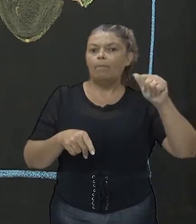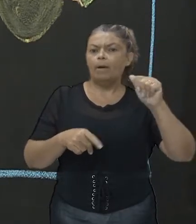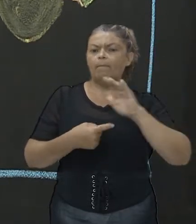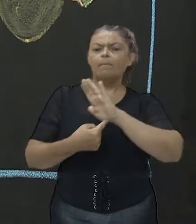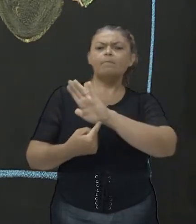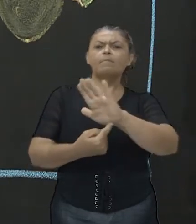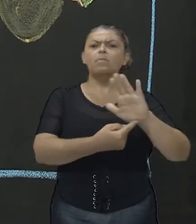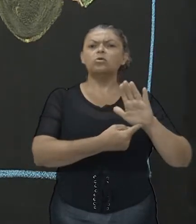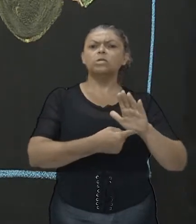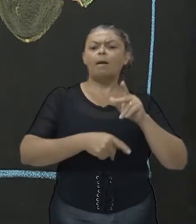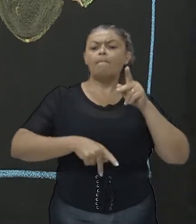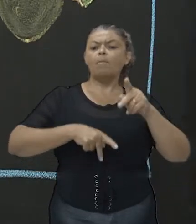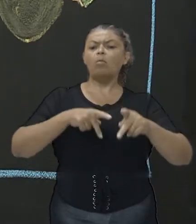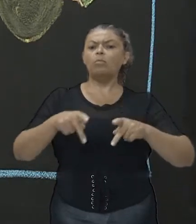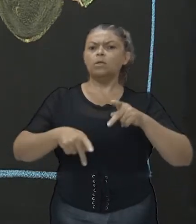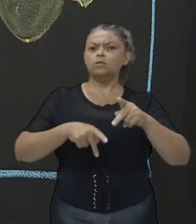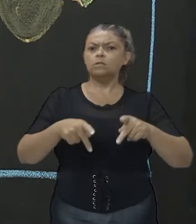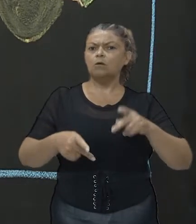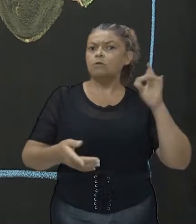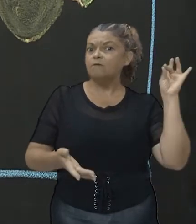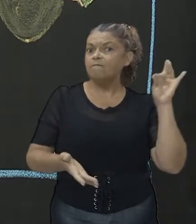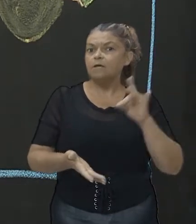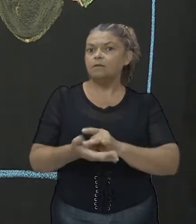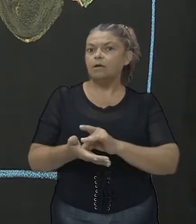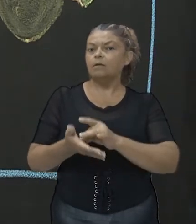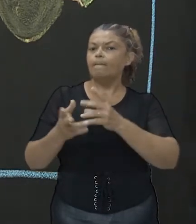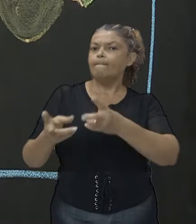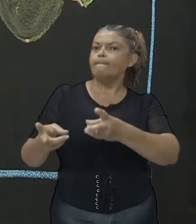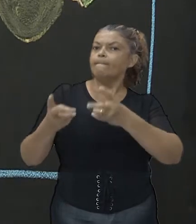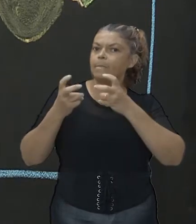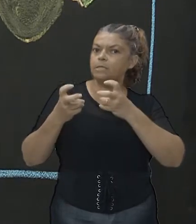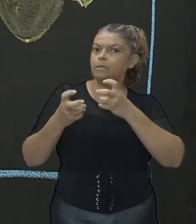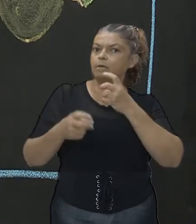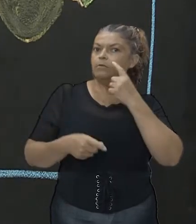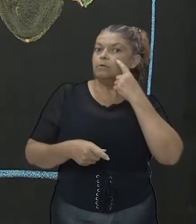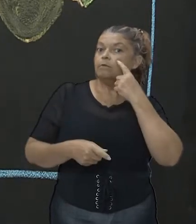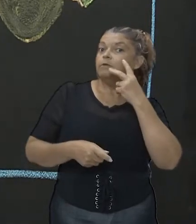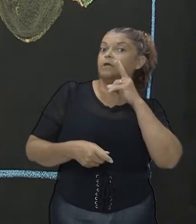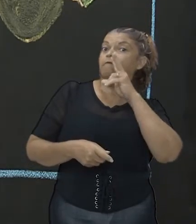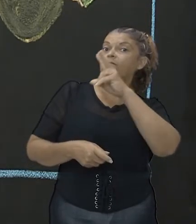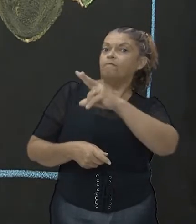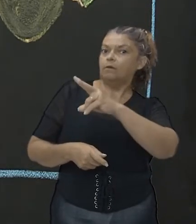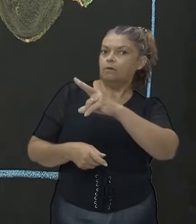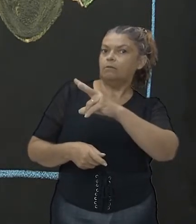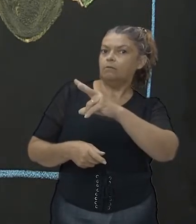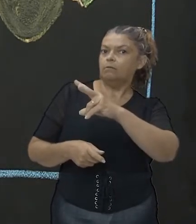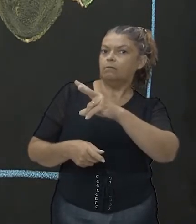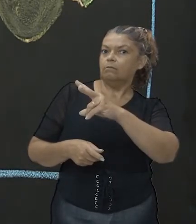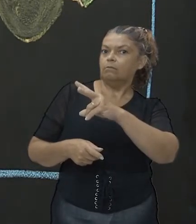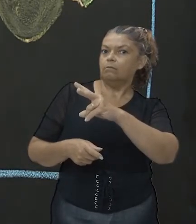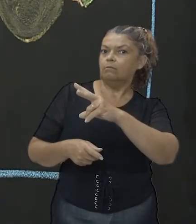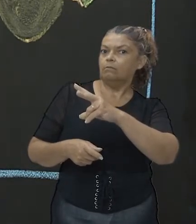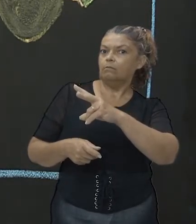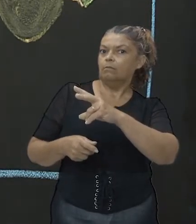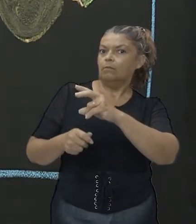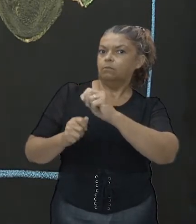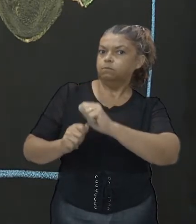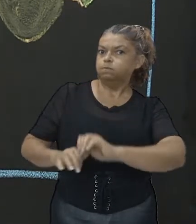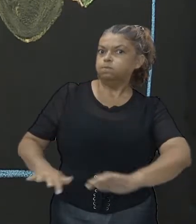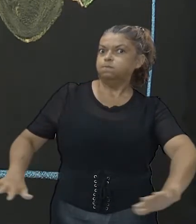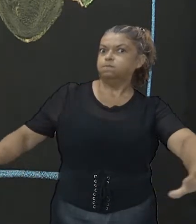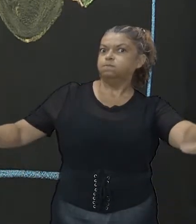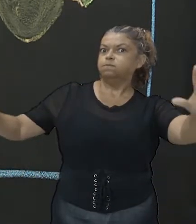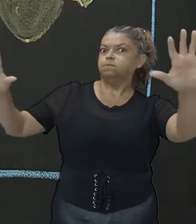população absoluta das regiões. Percebam que se você olhar a proporcionalidade de toda a população no